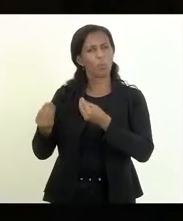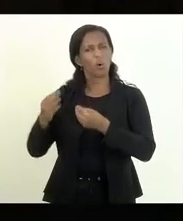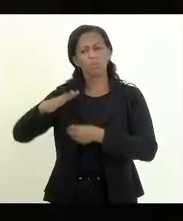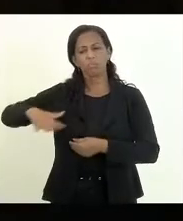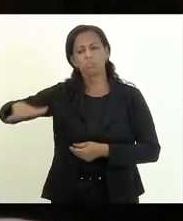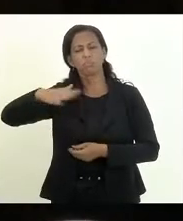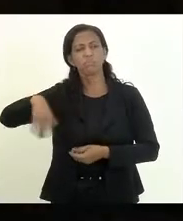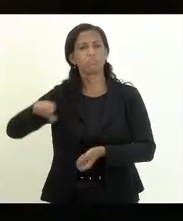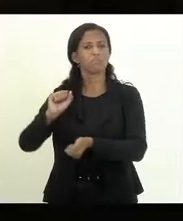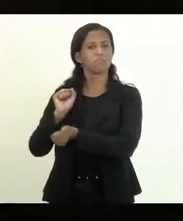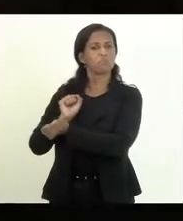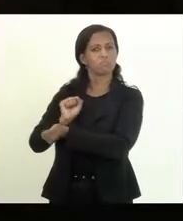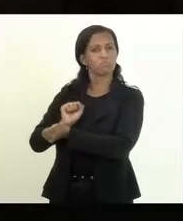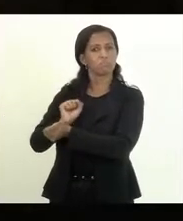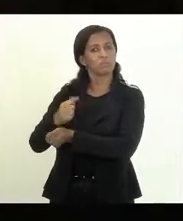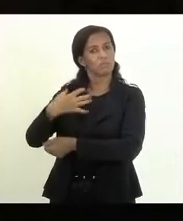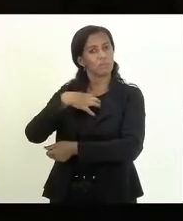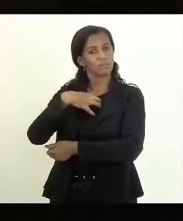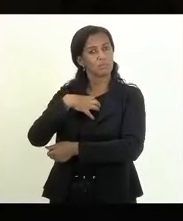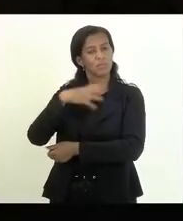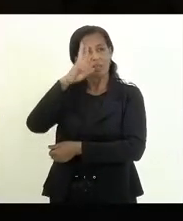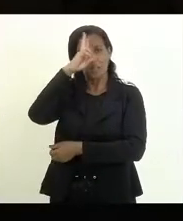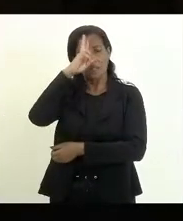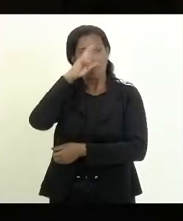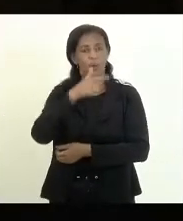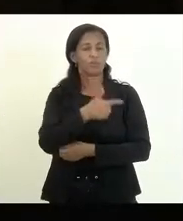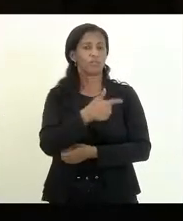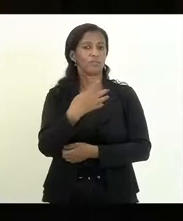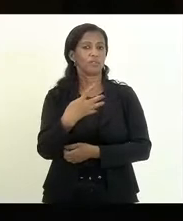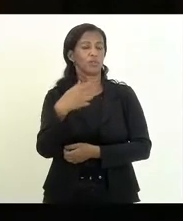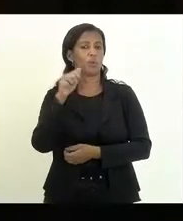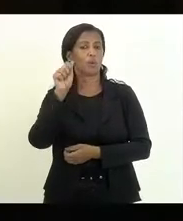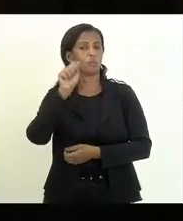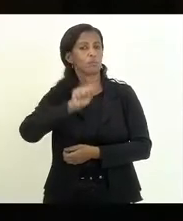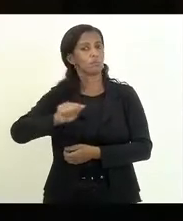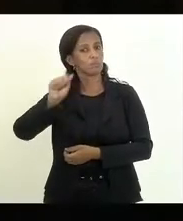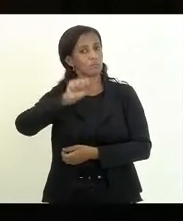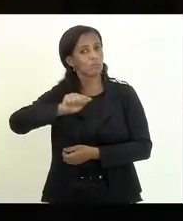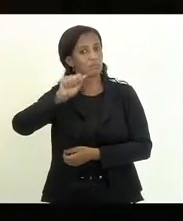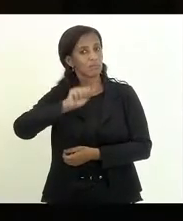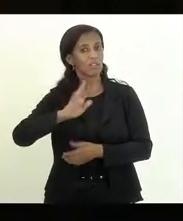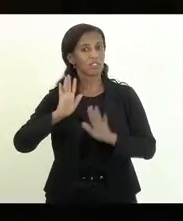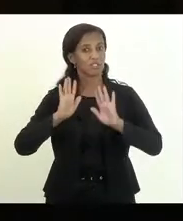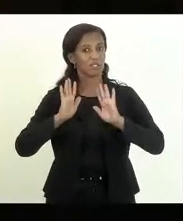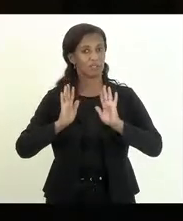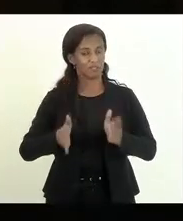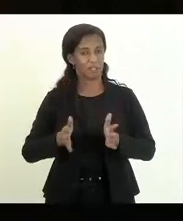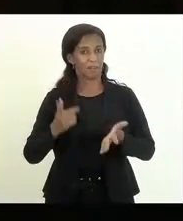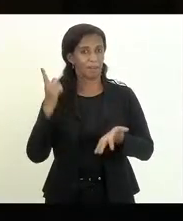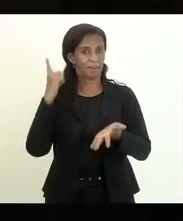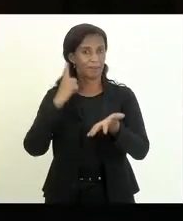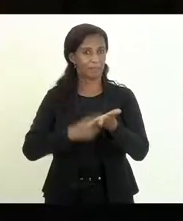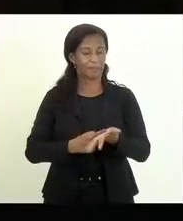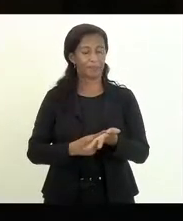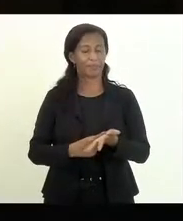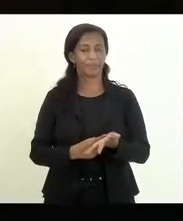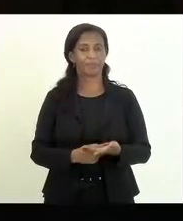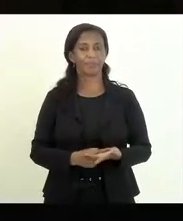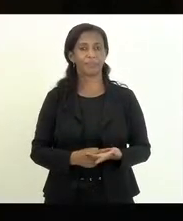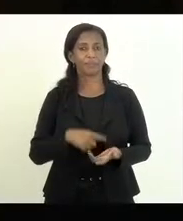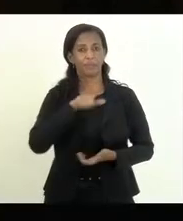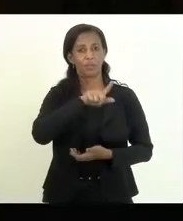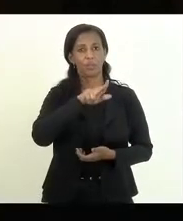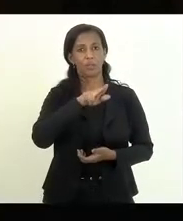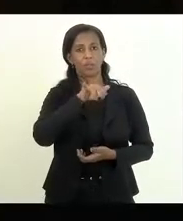escravizadas. Então, nesse sentido, reportar o dia 24 de agosto, que foi o dia em que